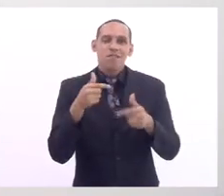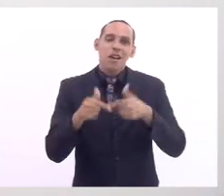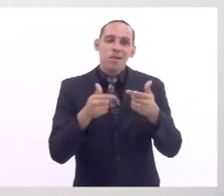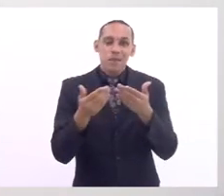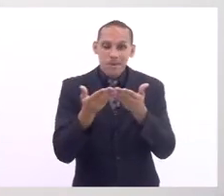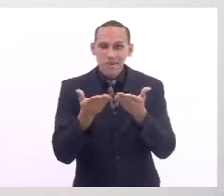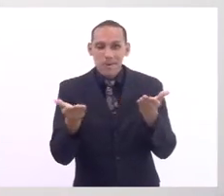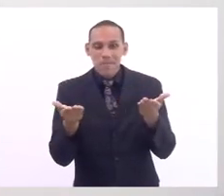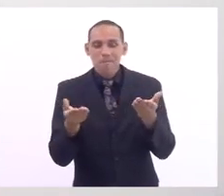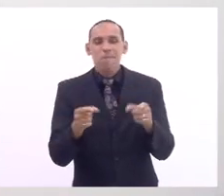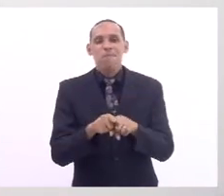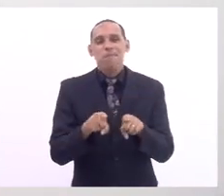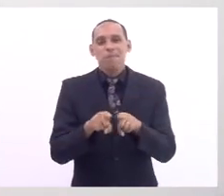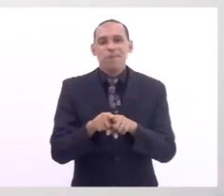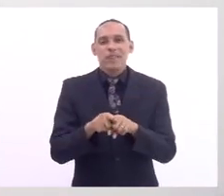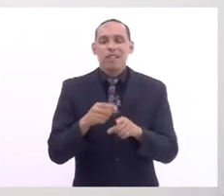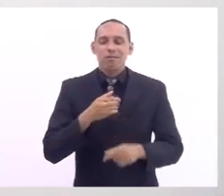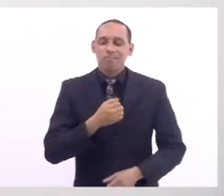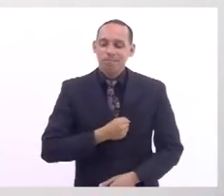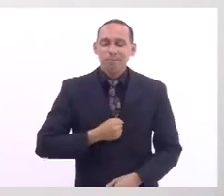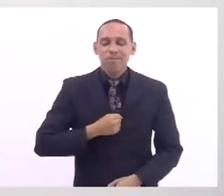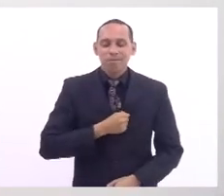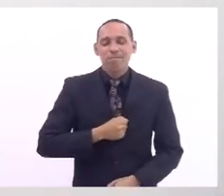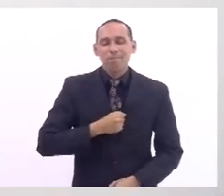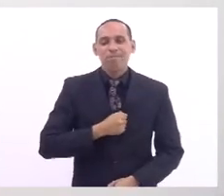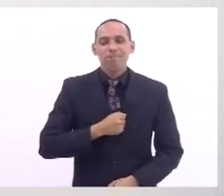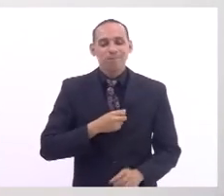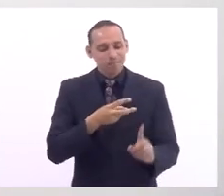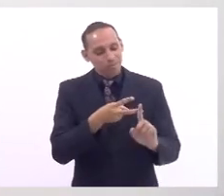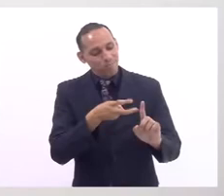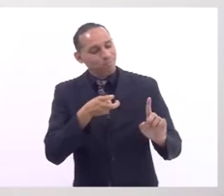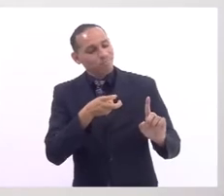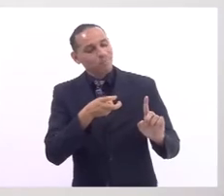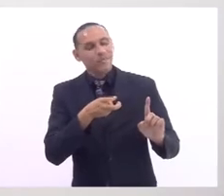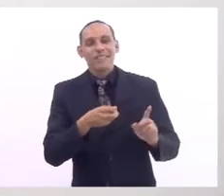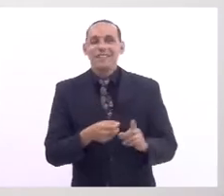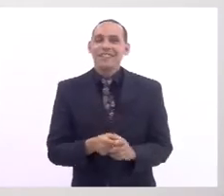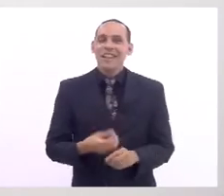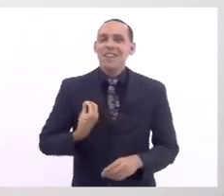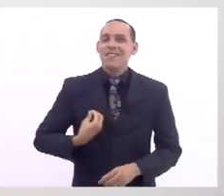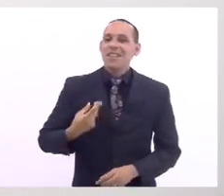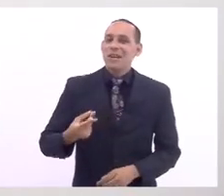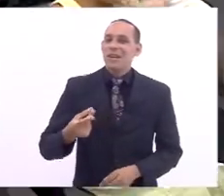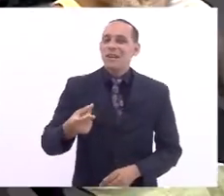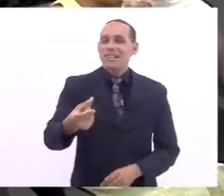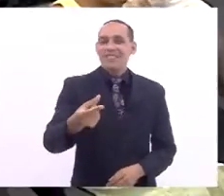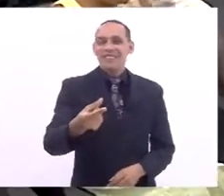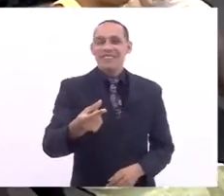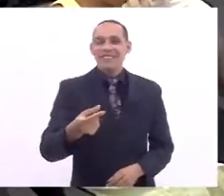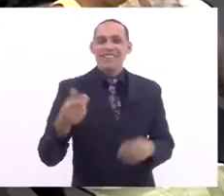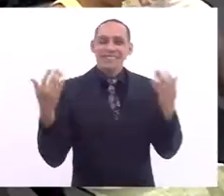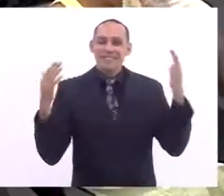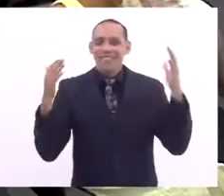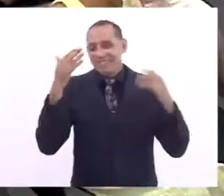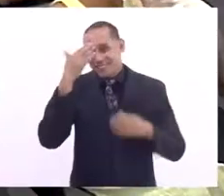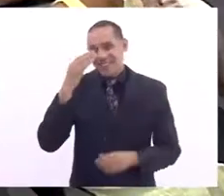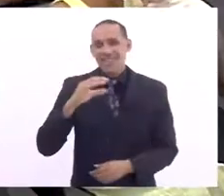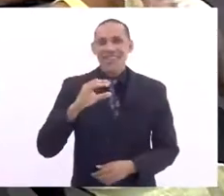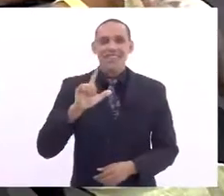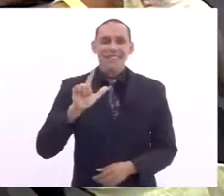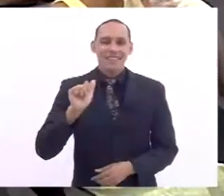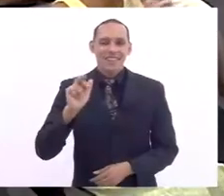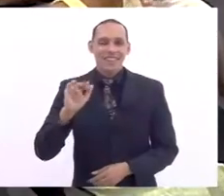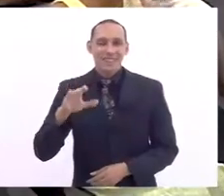trabalho de vocês e fico muito satisfeita por esse reconhecimento e Vida longa obrigado Clarice